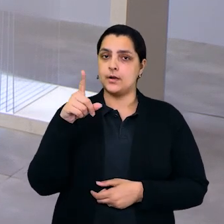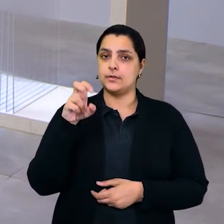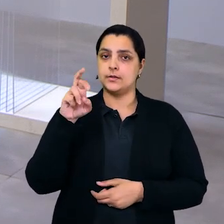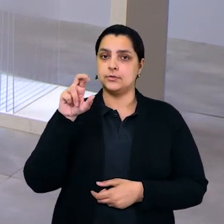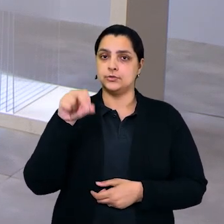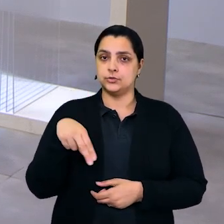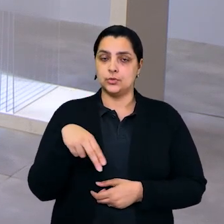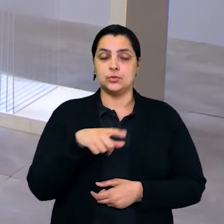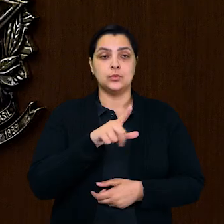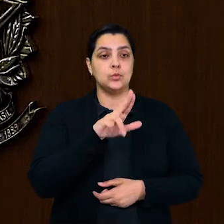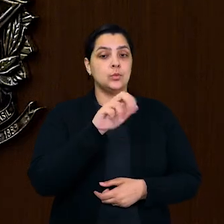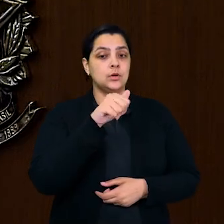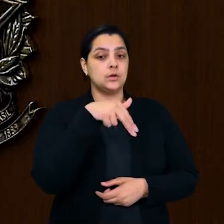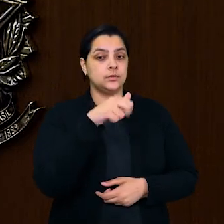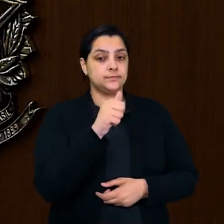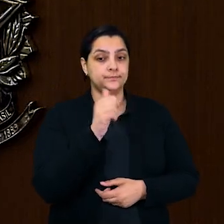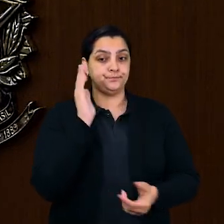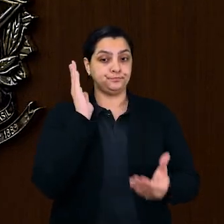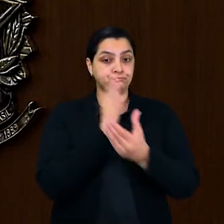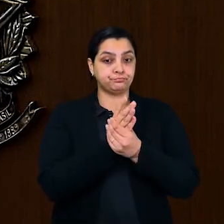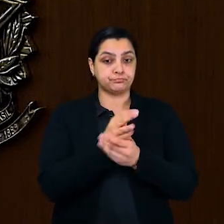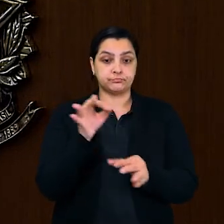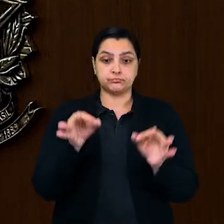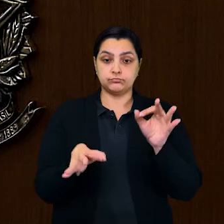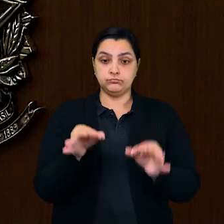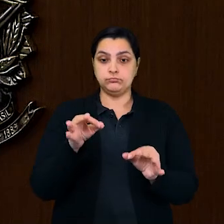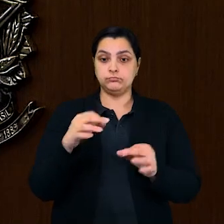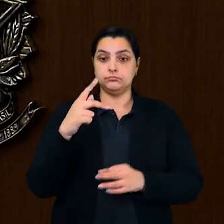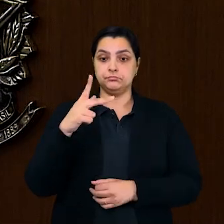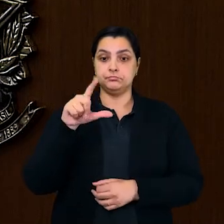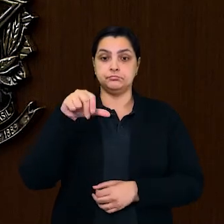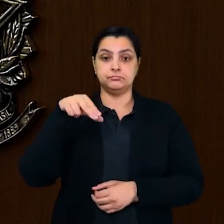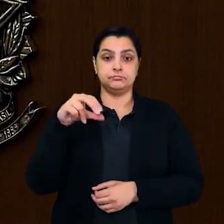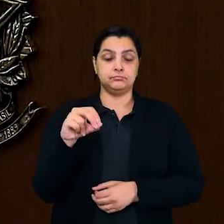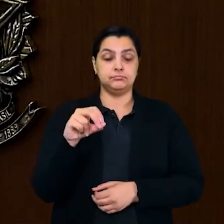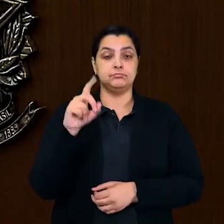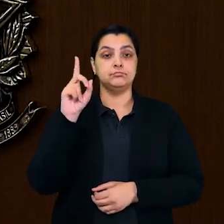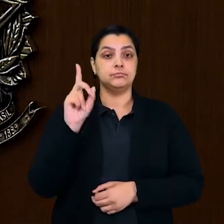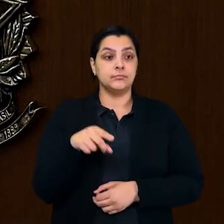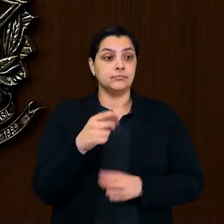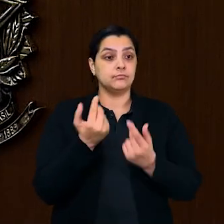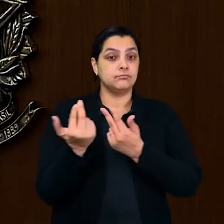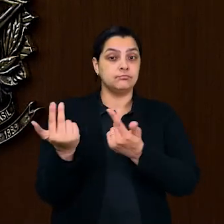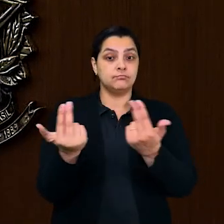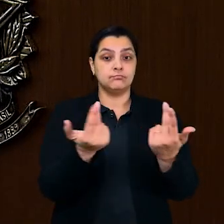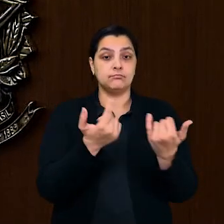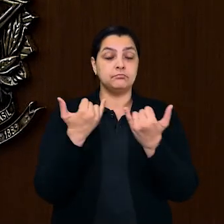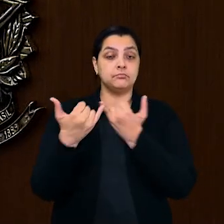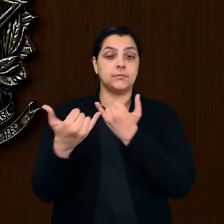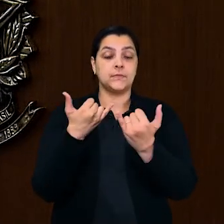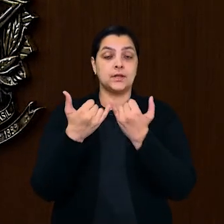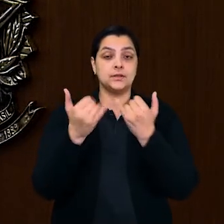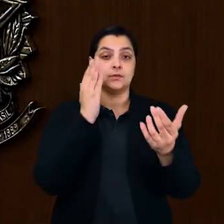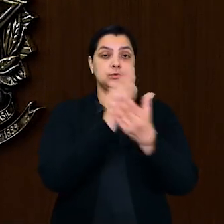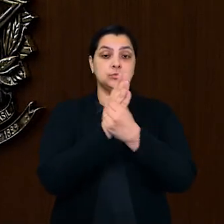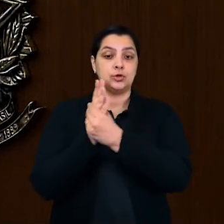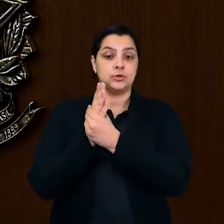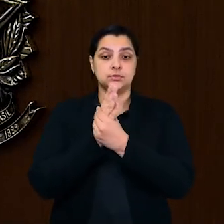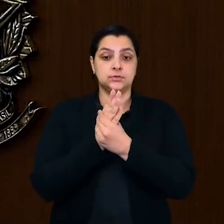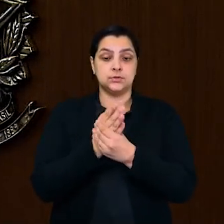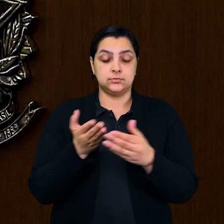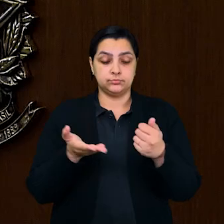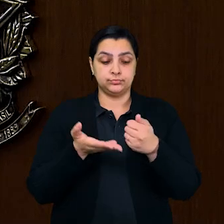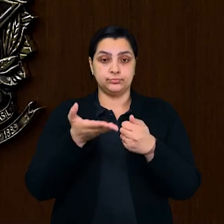Anderson. Olá, Luana. Os processos julgados pelo Pleno servem de precedentes para casos semelhantes em todas